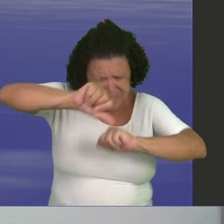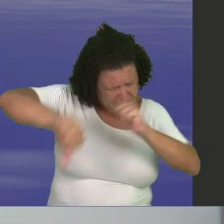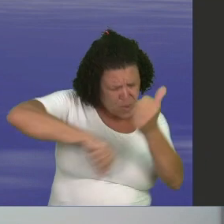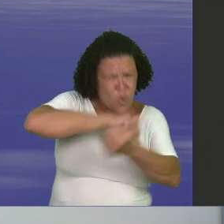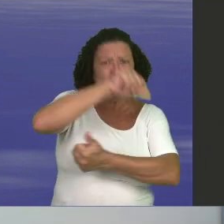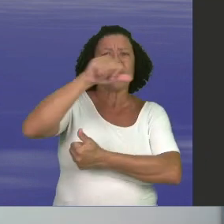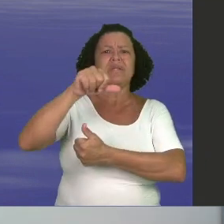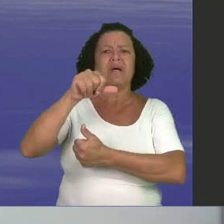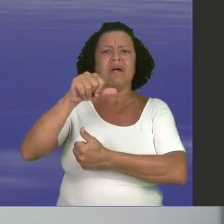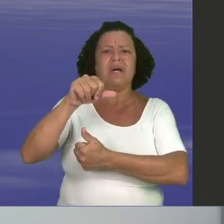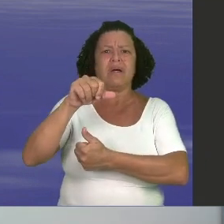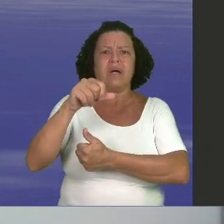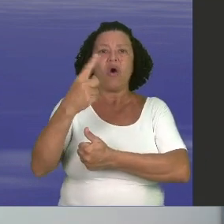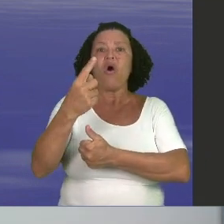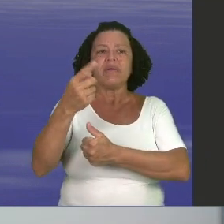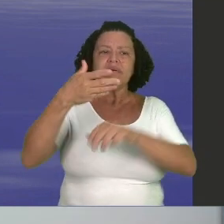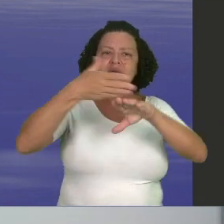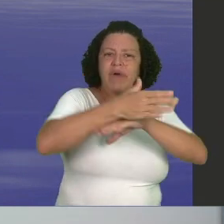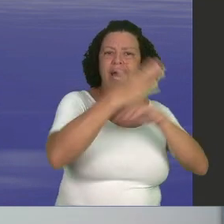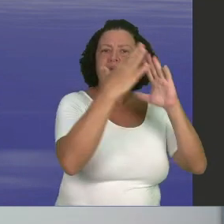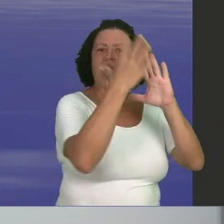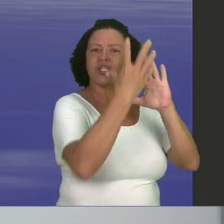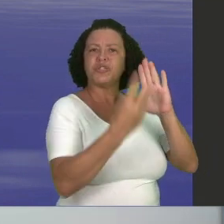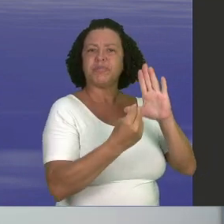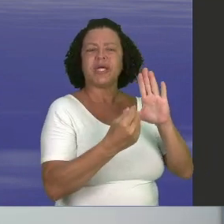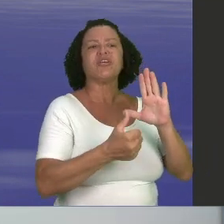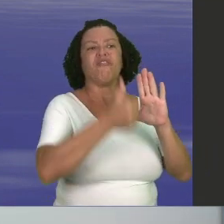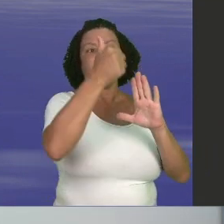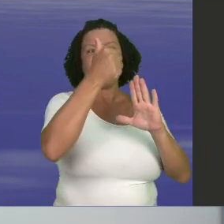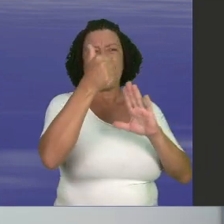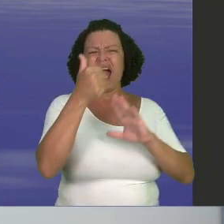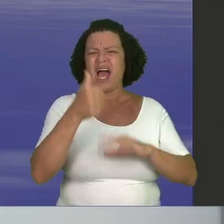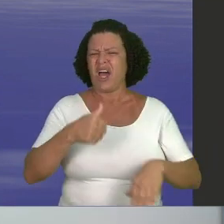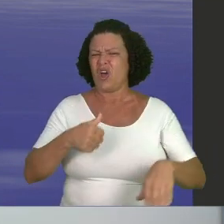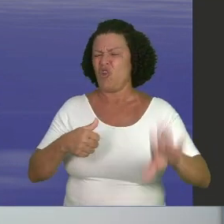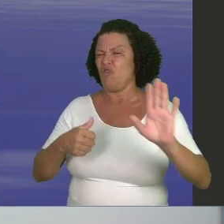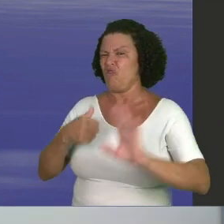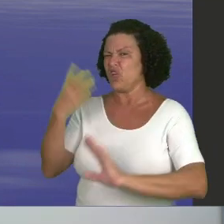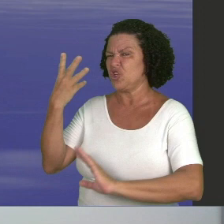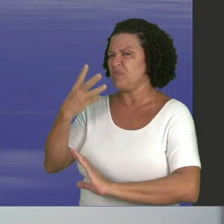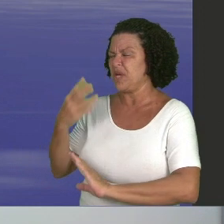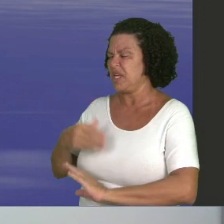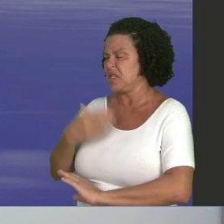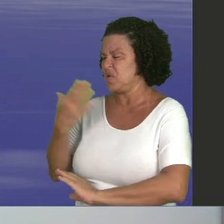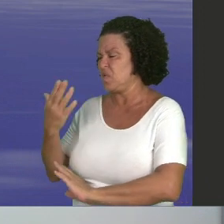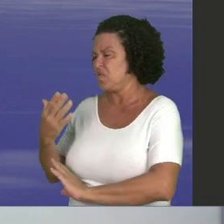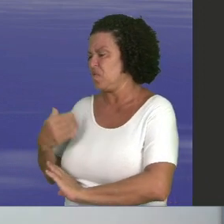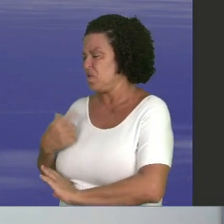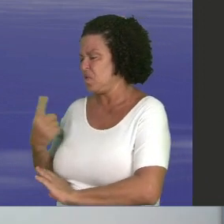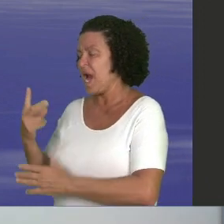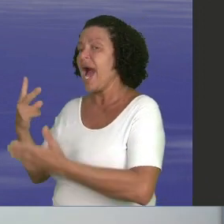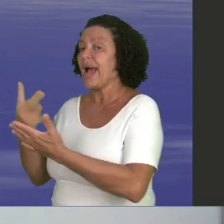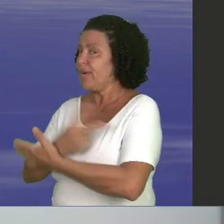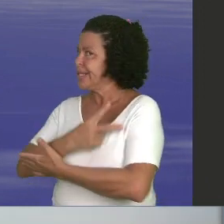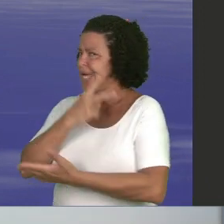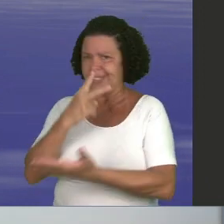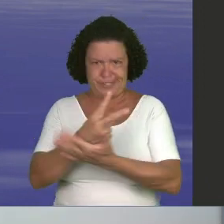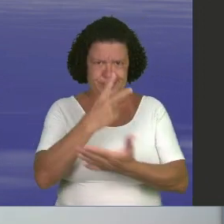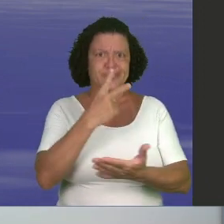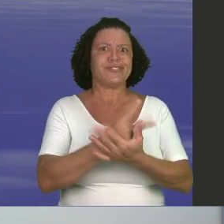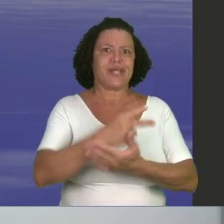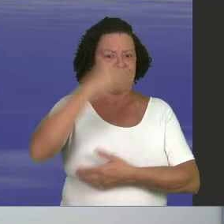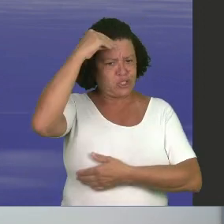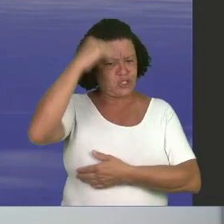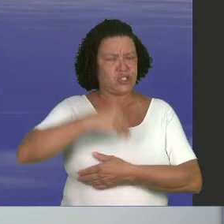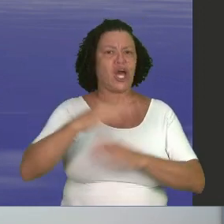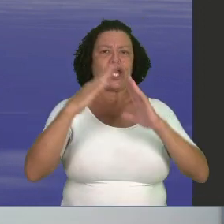centro espírita? Ah, depois se melhorar, eu vou parar de ser espírita? Vou parar, como acontece muitas vezes, de ir ao